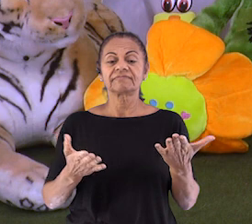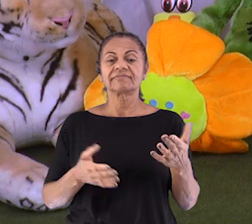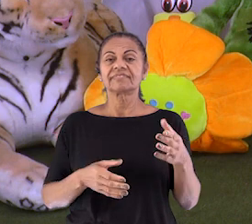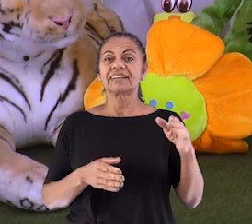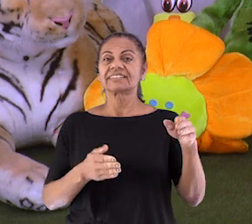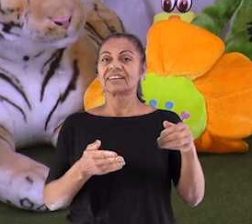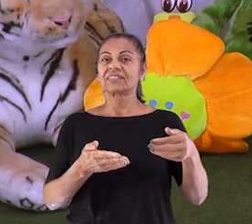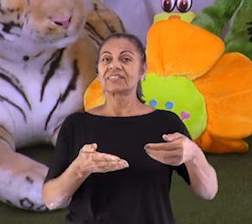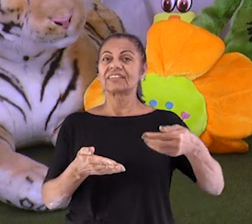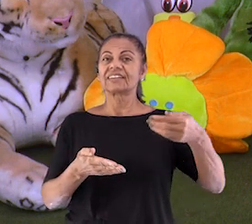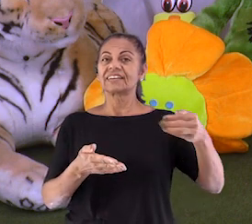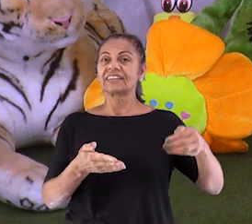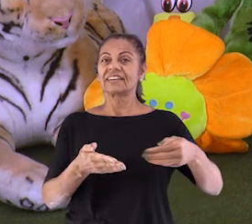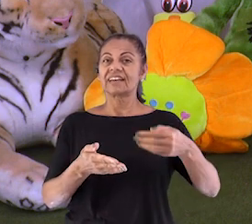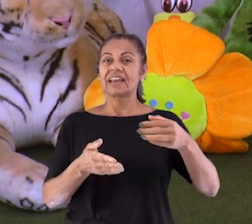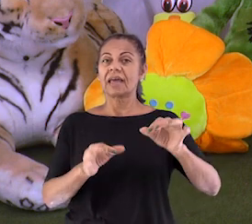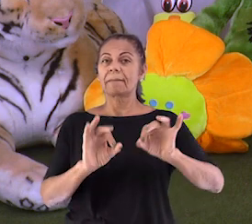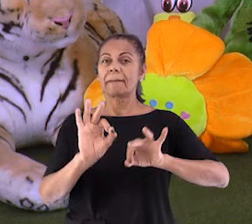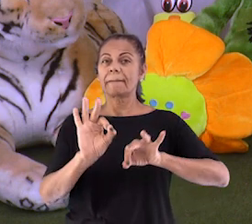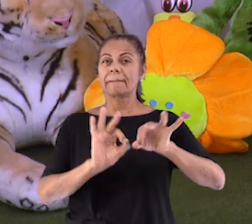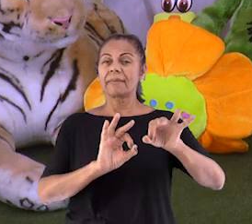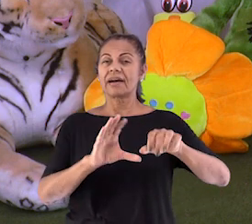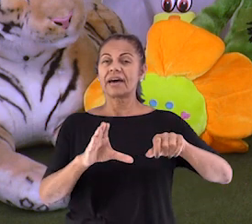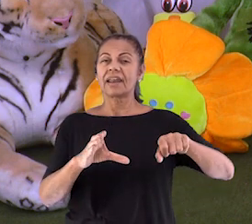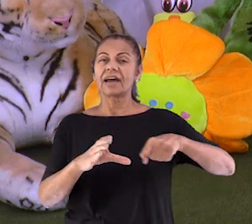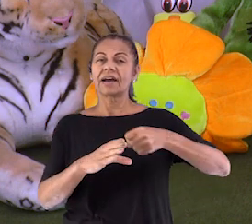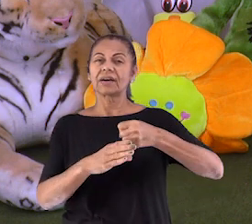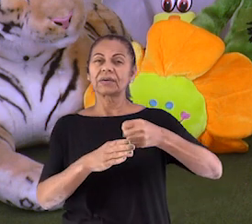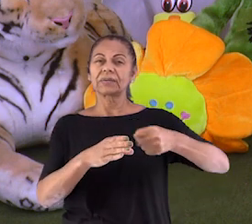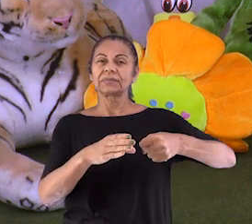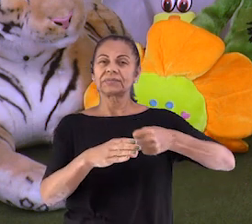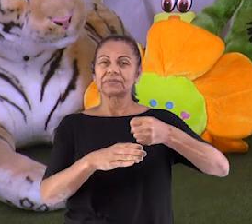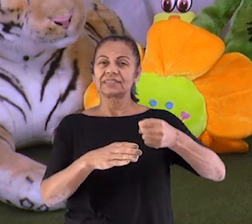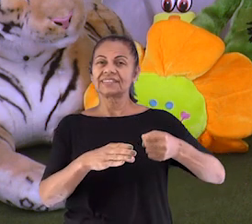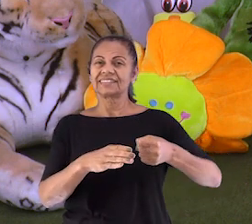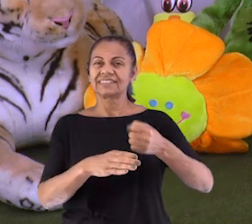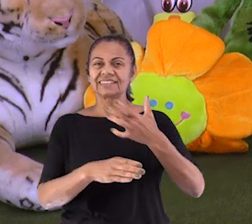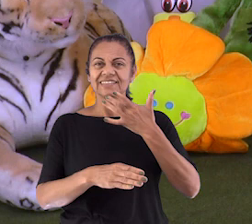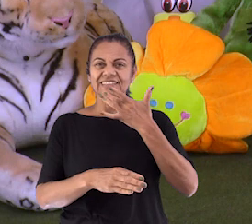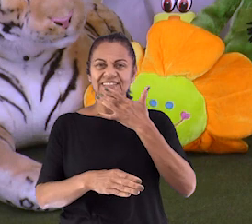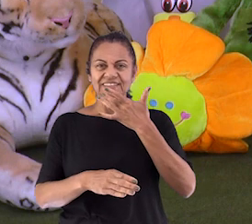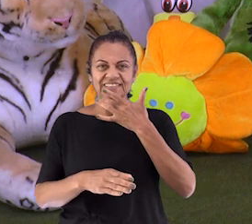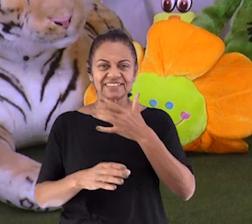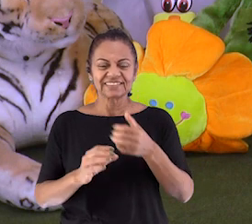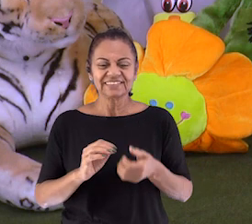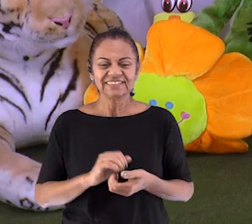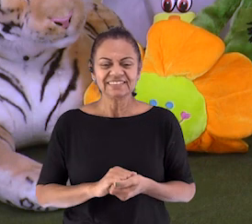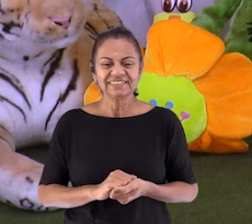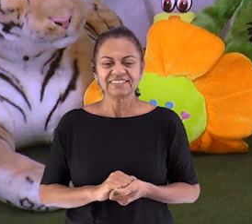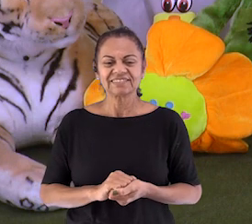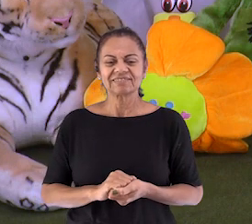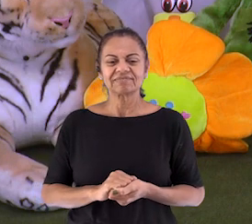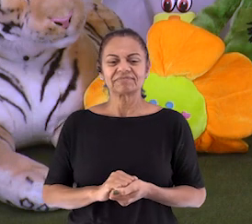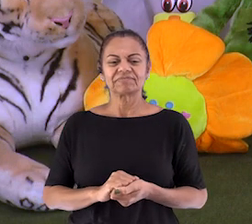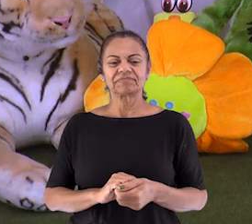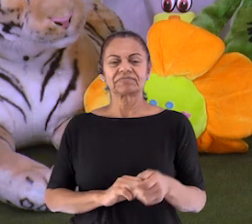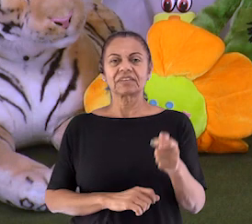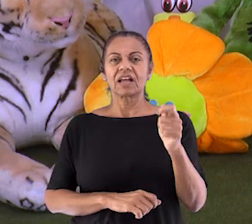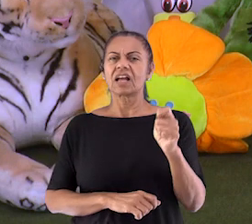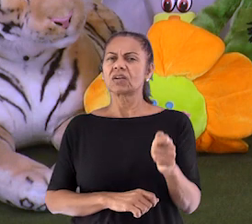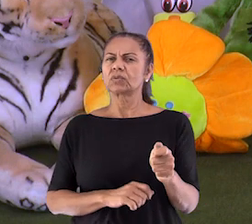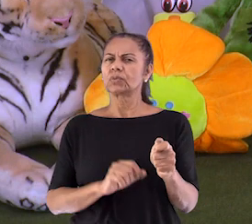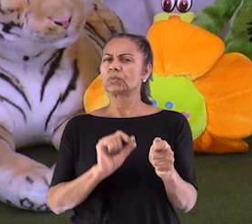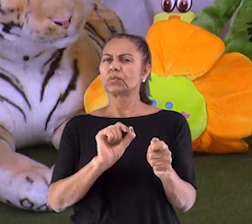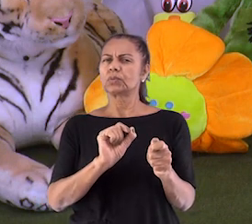Essa colher aqui de fazer comida bem gostosa. Essa colher é